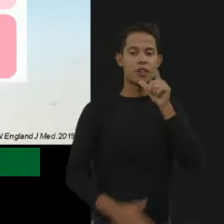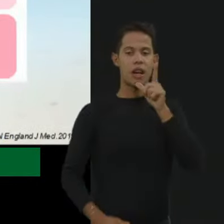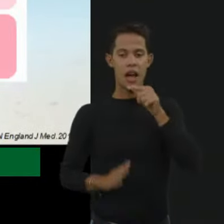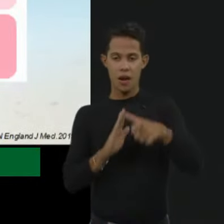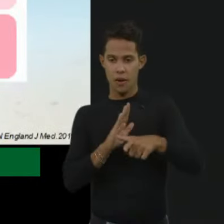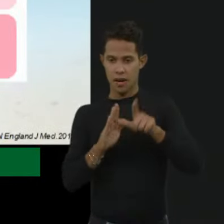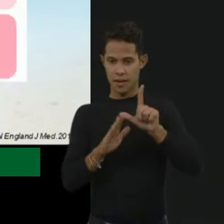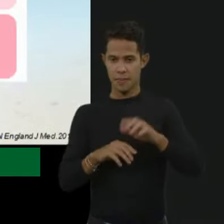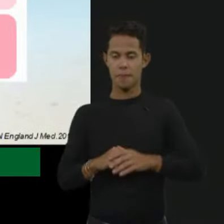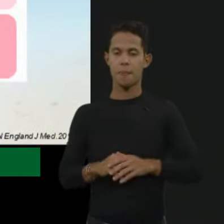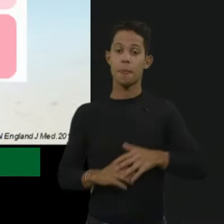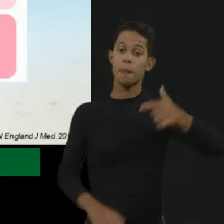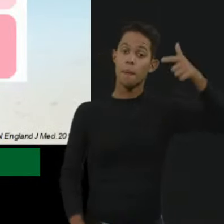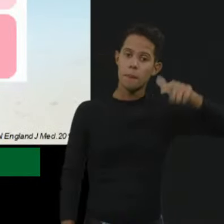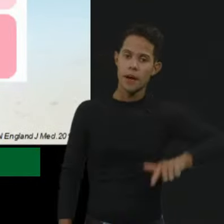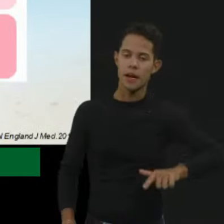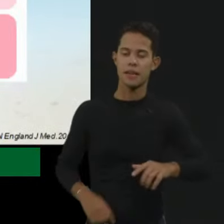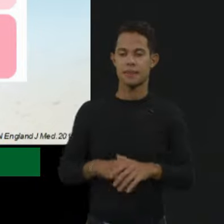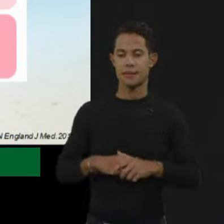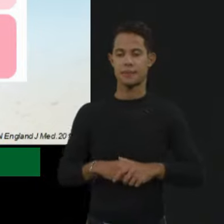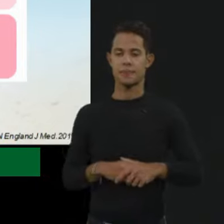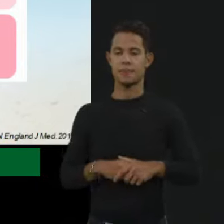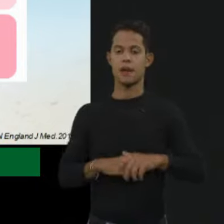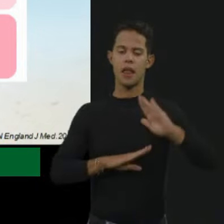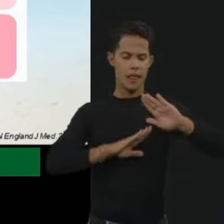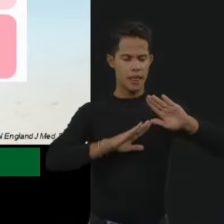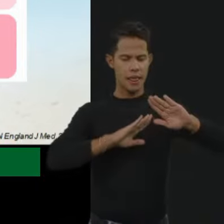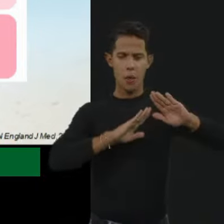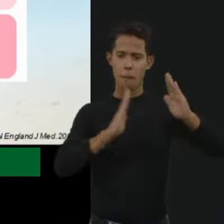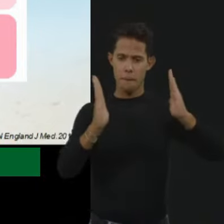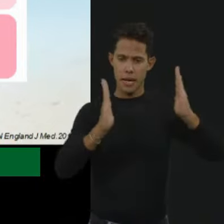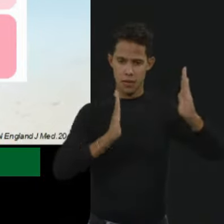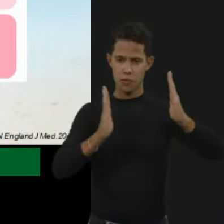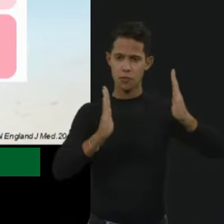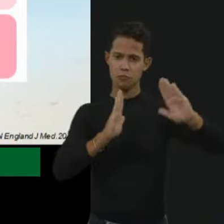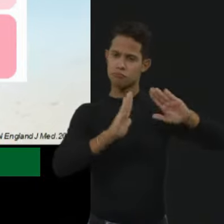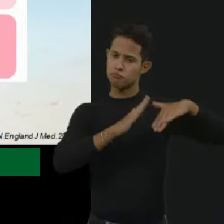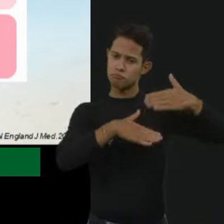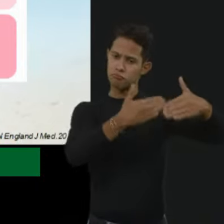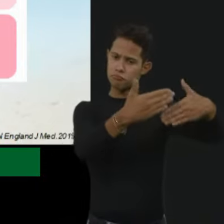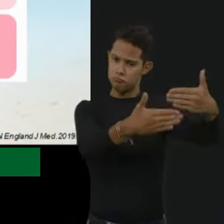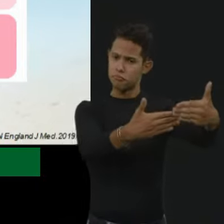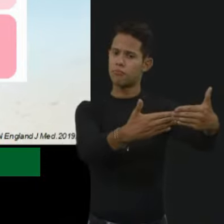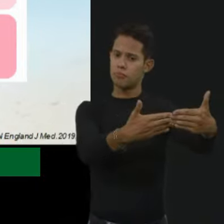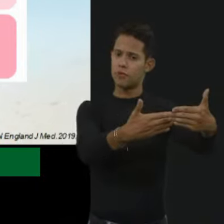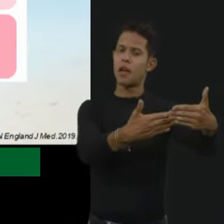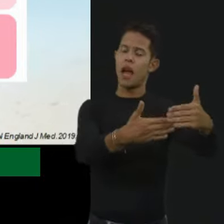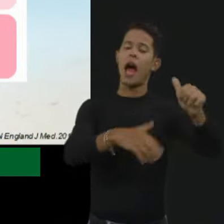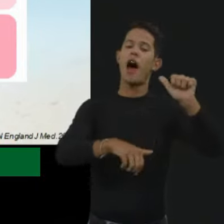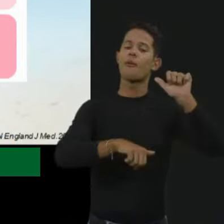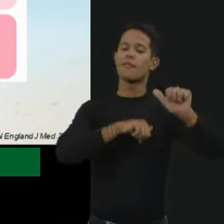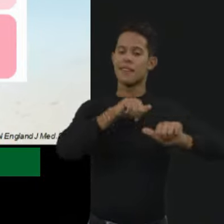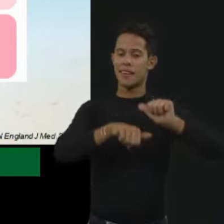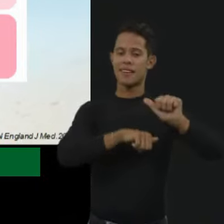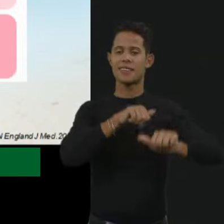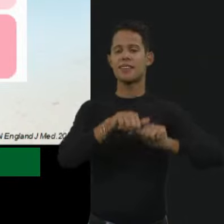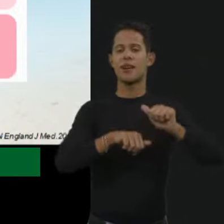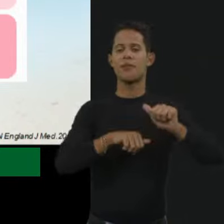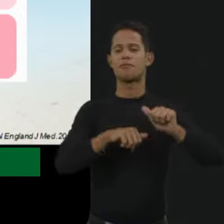né, é que depois de todo esse período, as alterações elas foram muito transitórias e muito